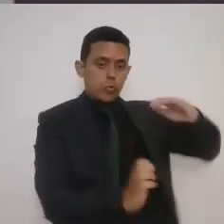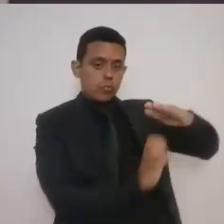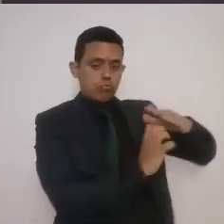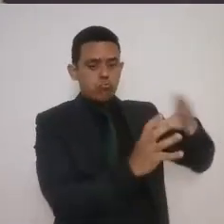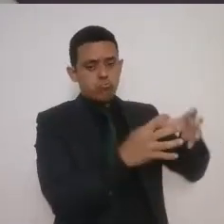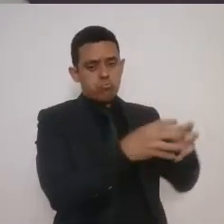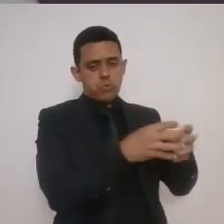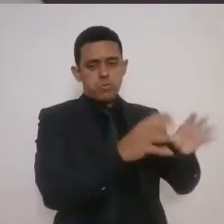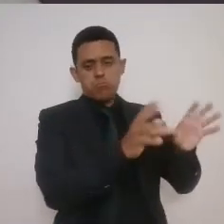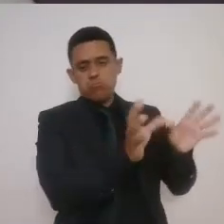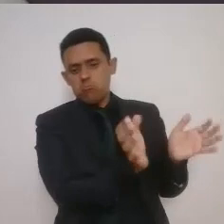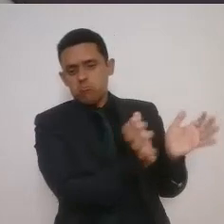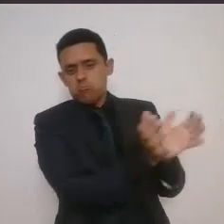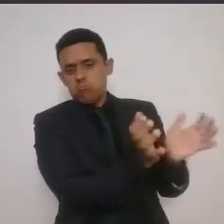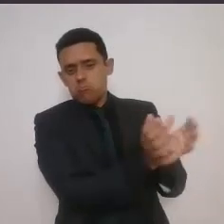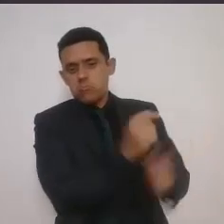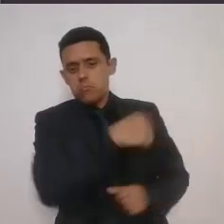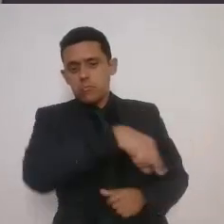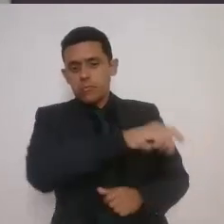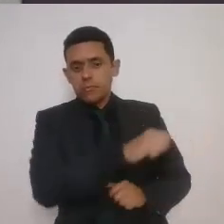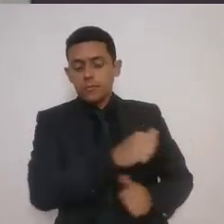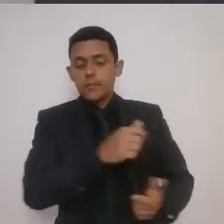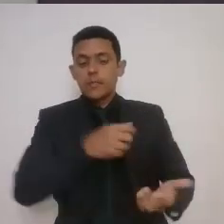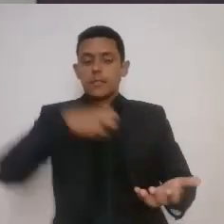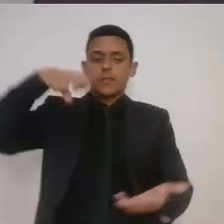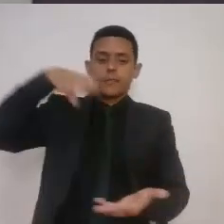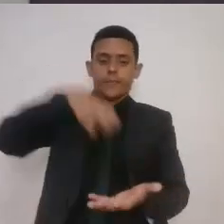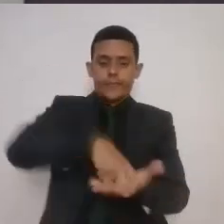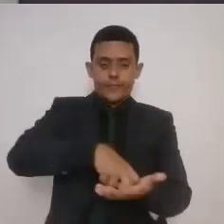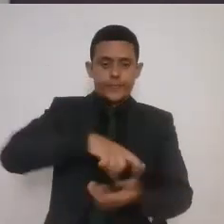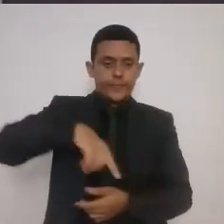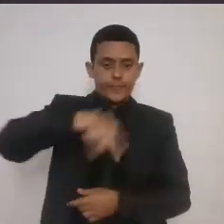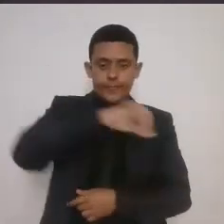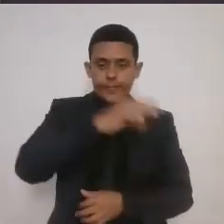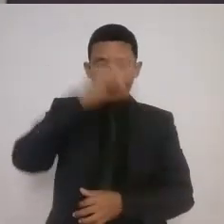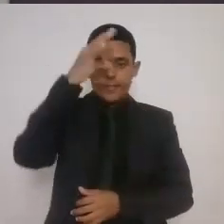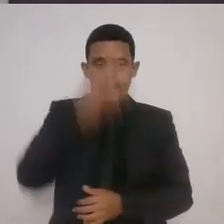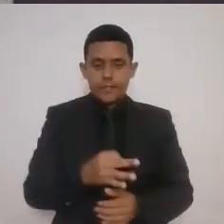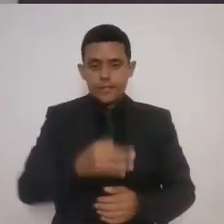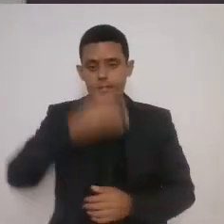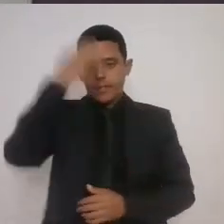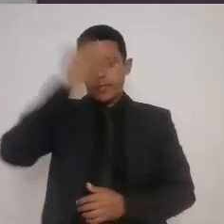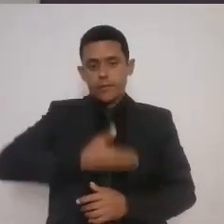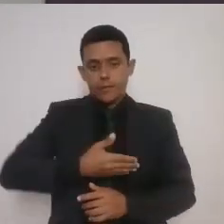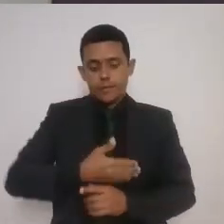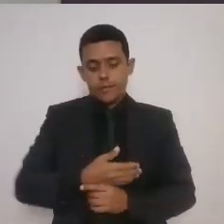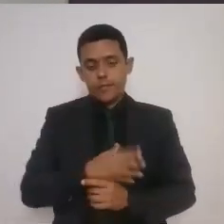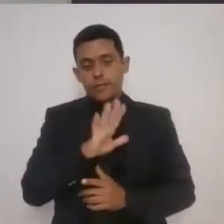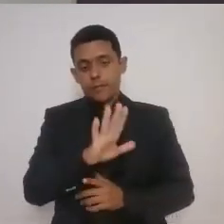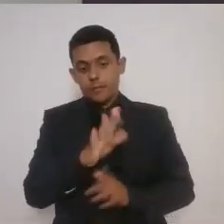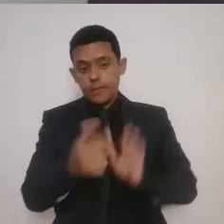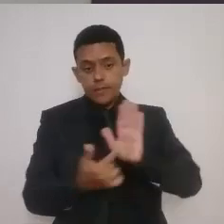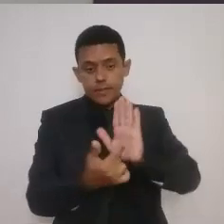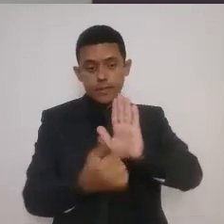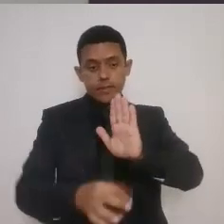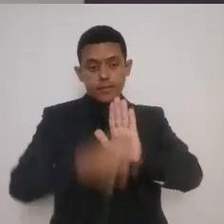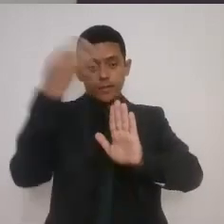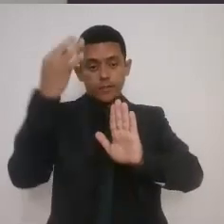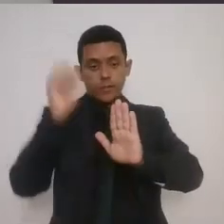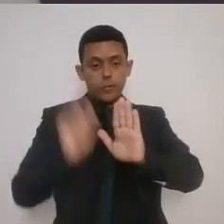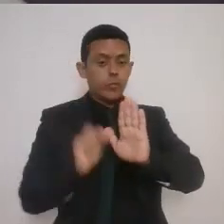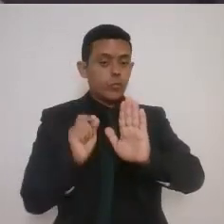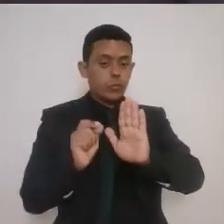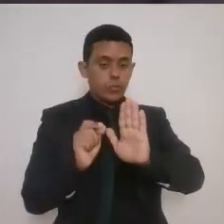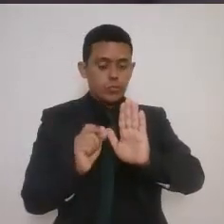resultem em ações penais com conexão probatória, sendo mister, para tanto, e aqui é o destaque, analisar caso